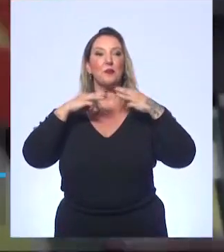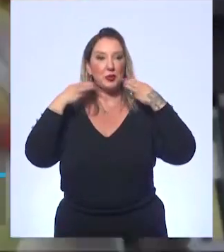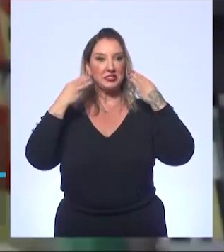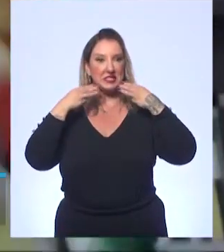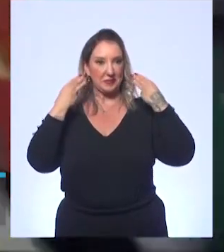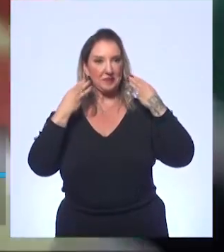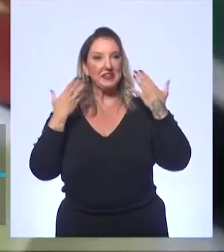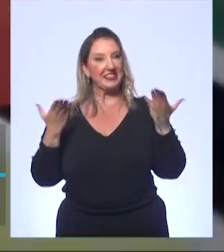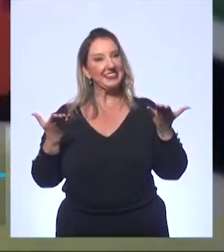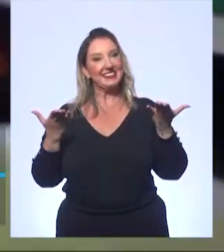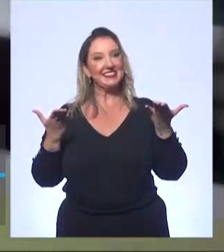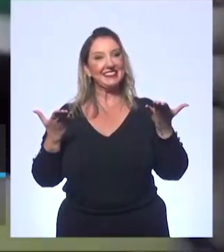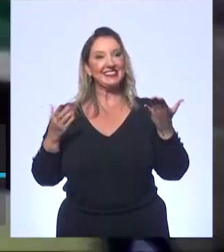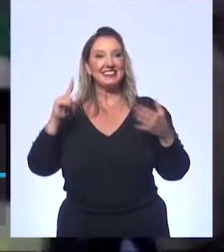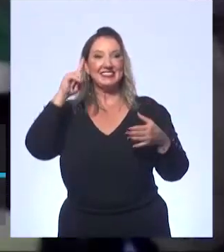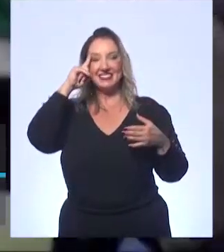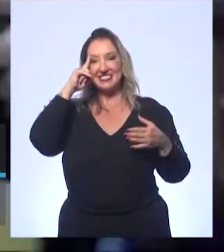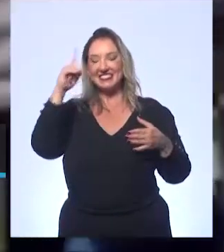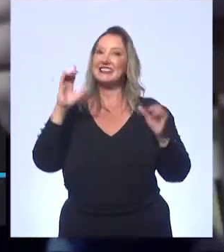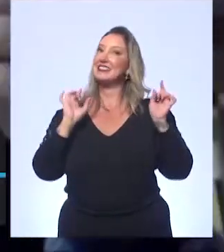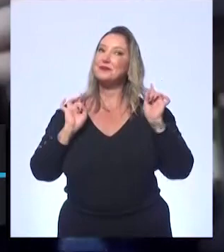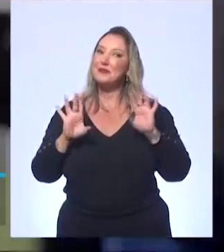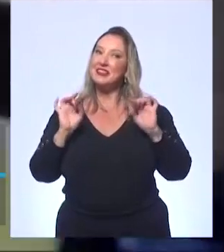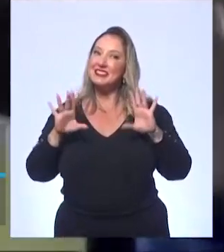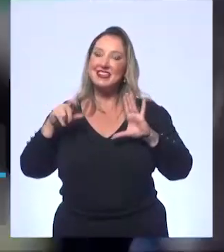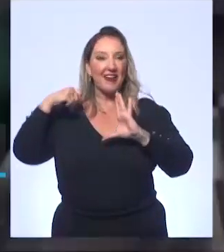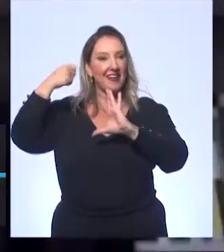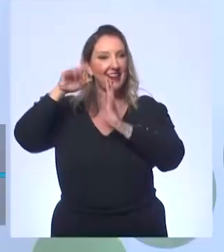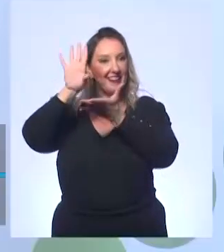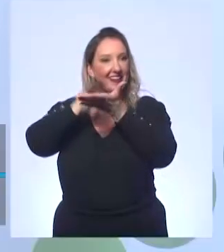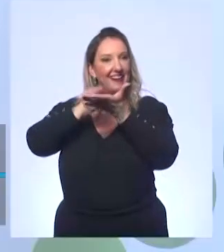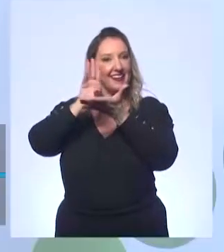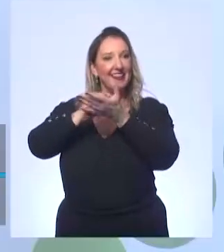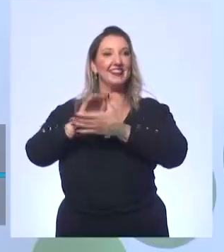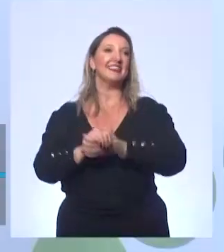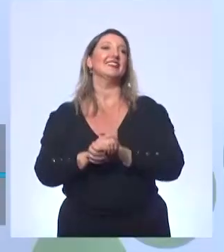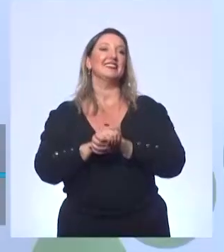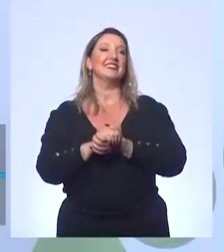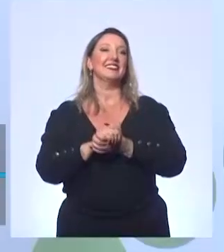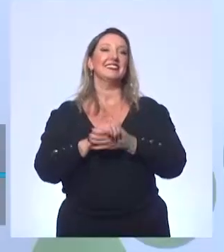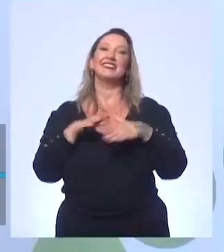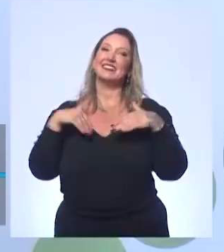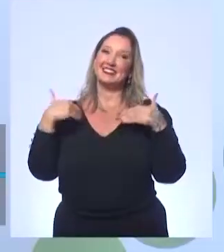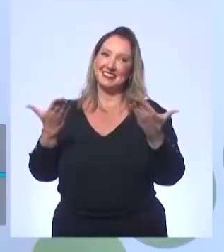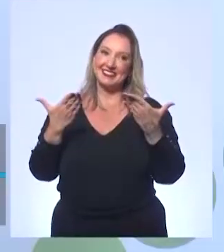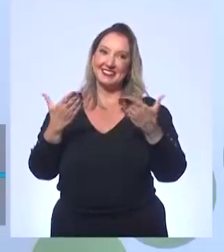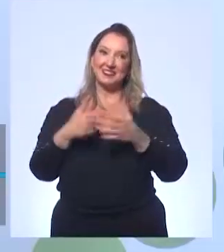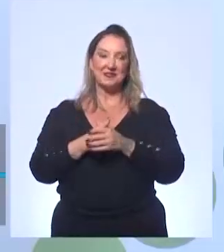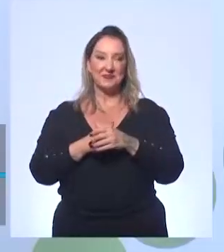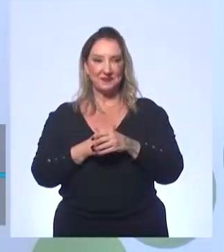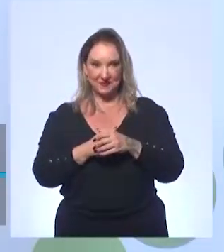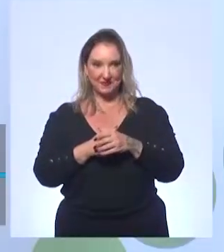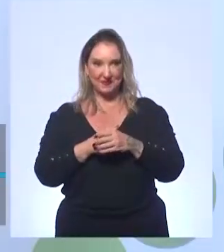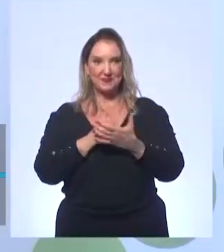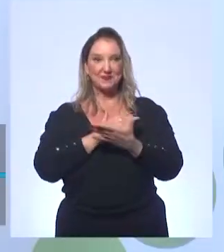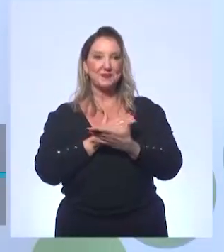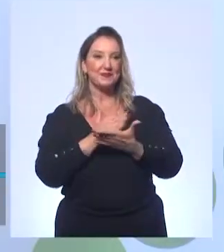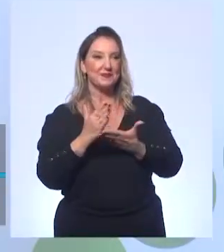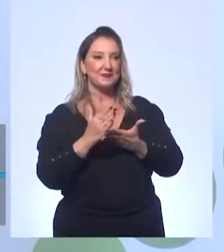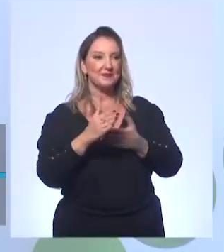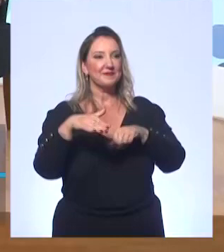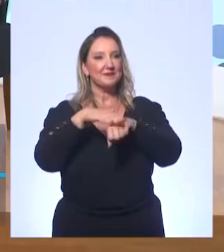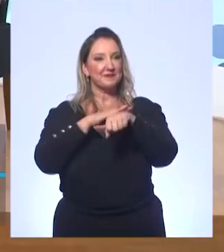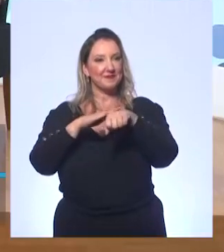Moçambique. Não poderíamos ter escolhido data melhor aí para essa gravação. Então, gente, olha só. Vamos começar aqui a